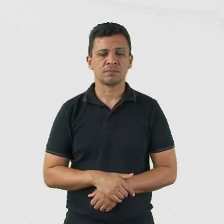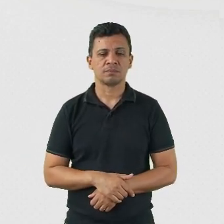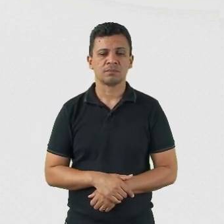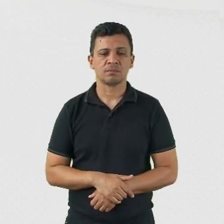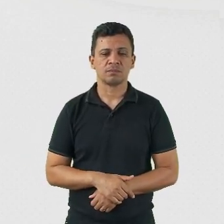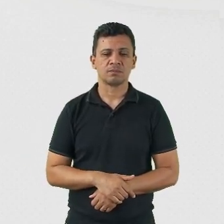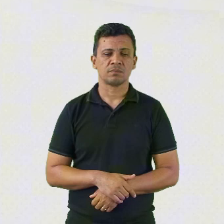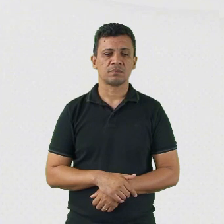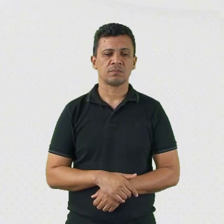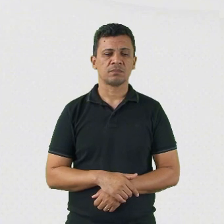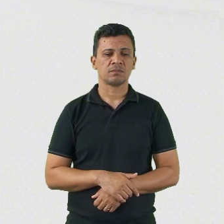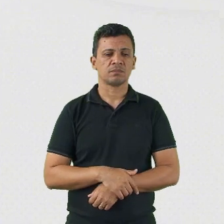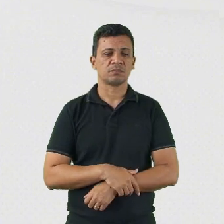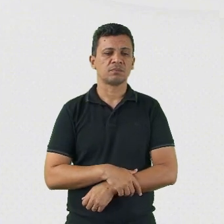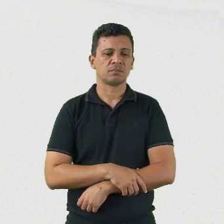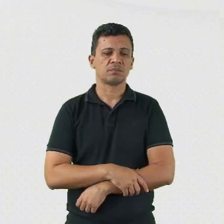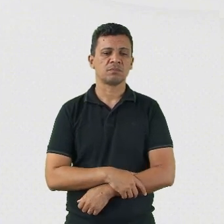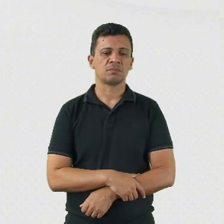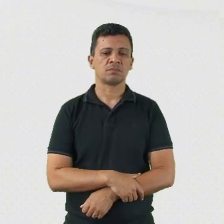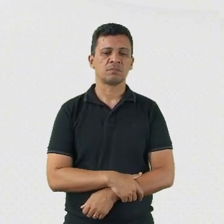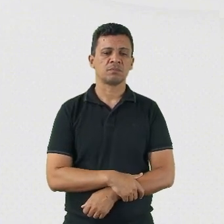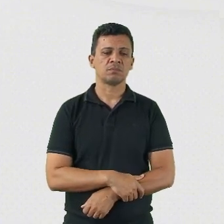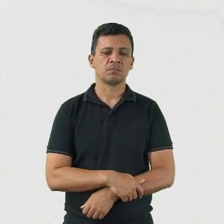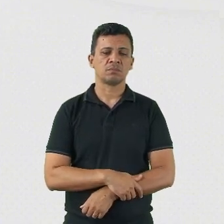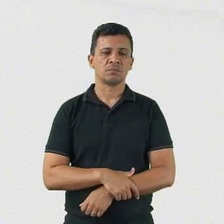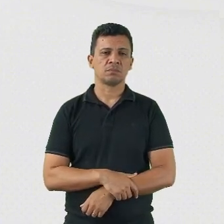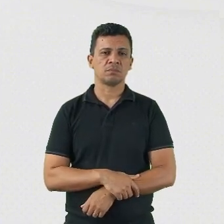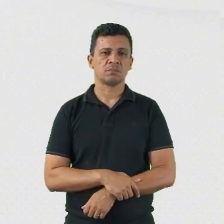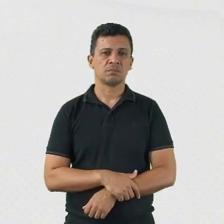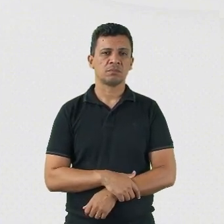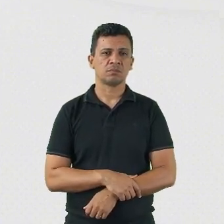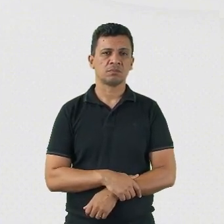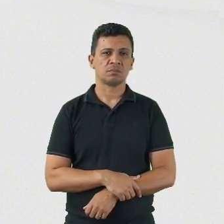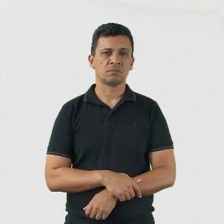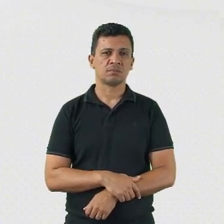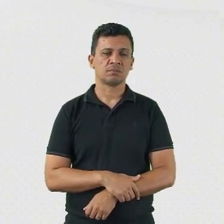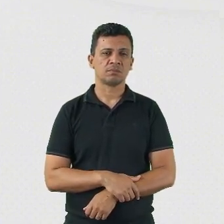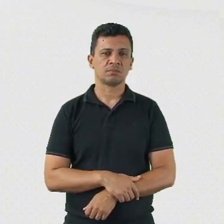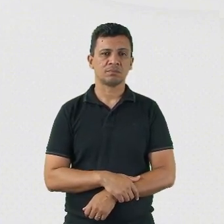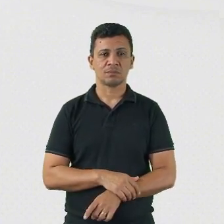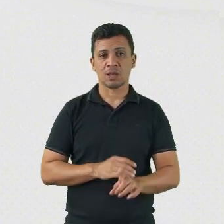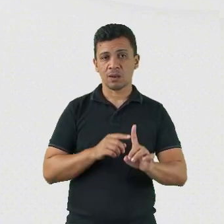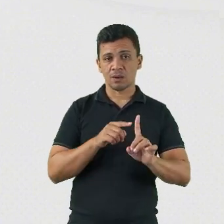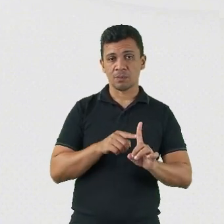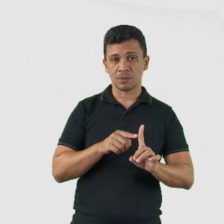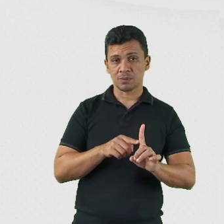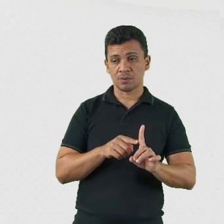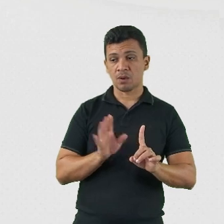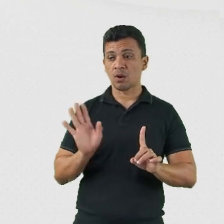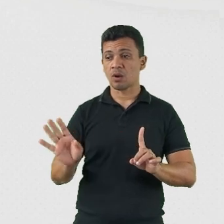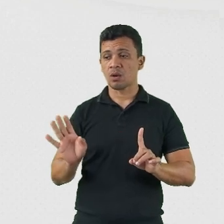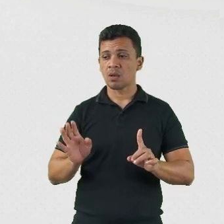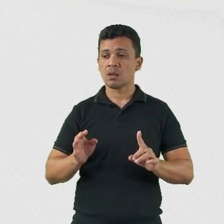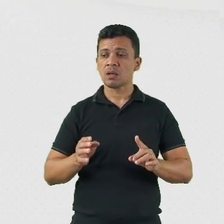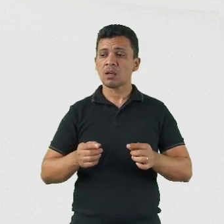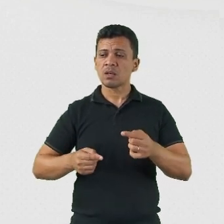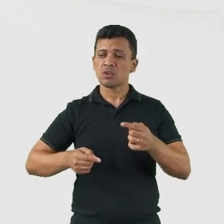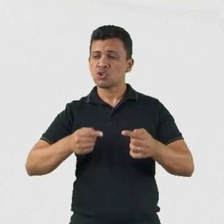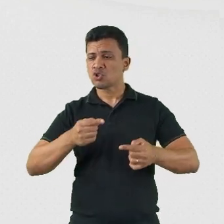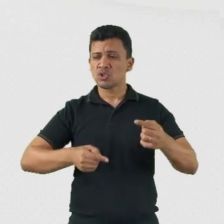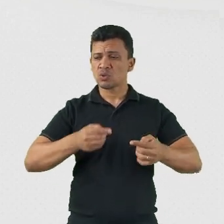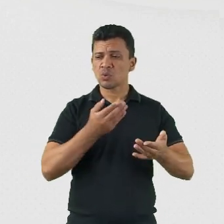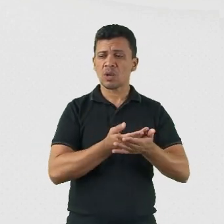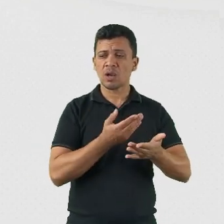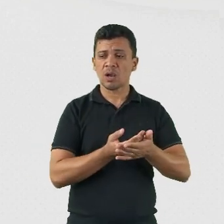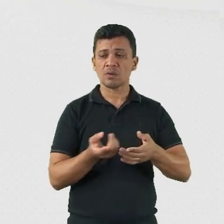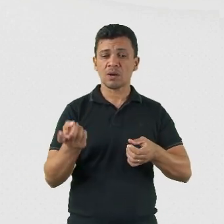the bakery. Can you tell me how to get to the cinema? Então, a pessoa olha, retomando o que a gente discutiu em aulas